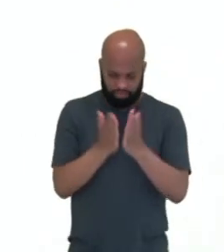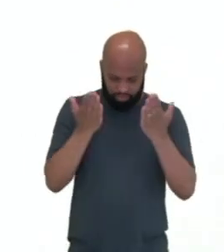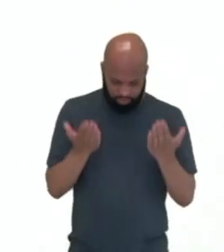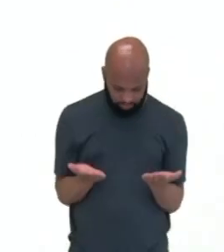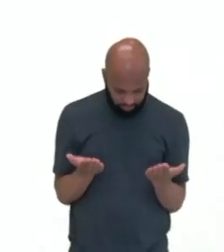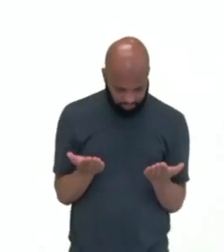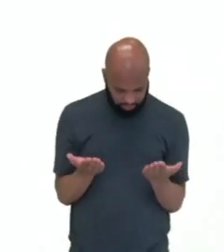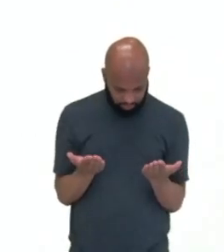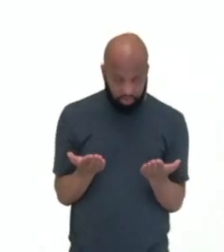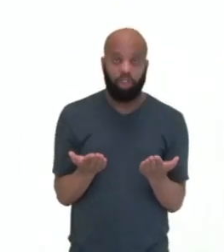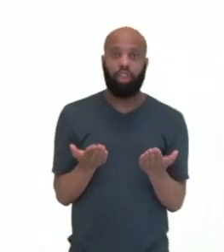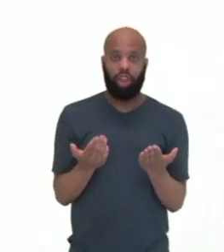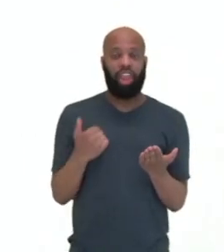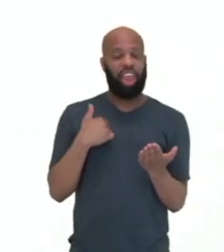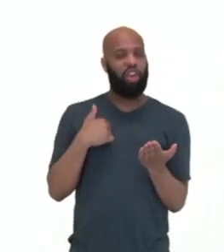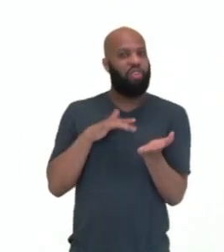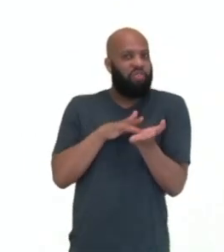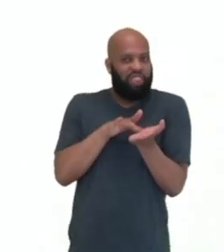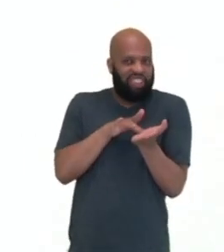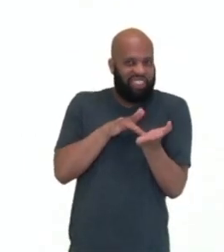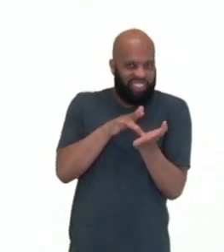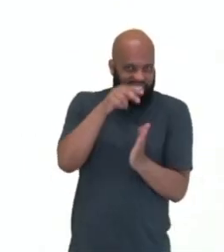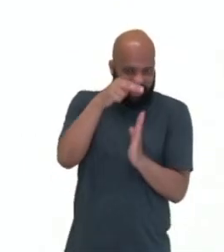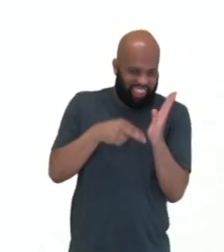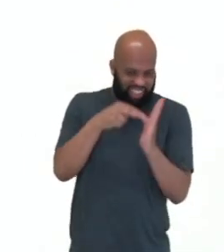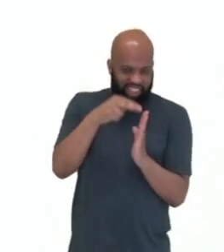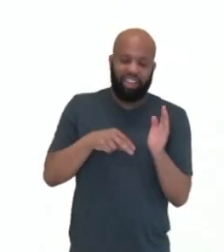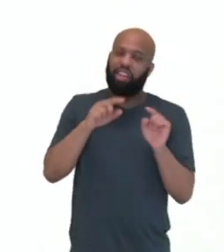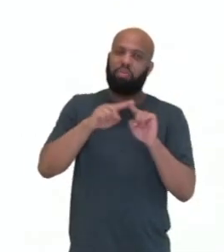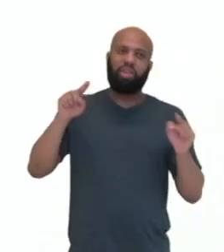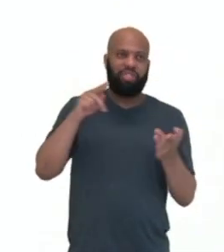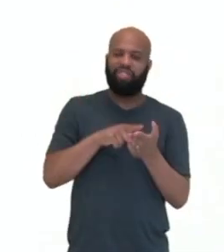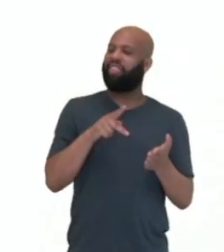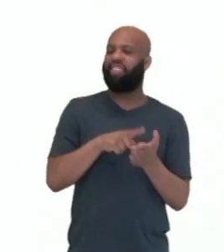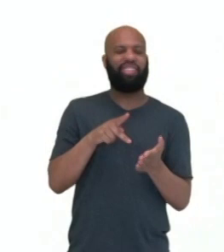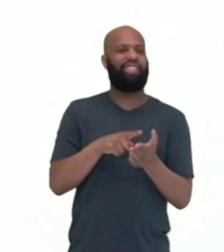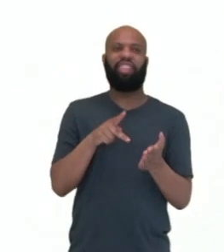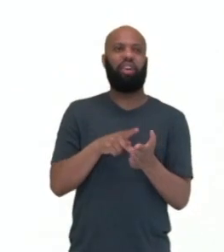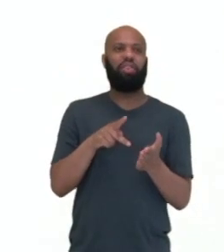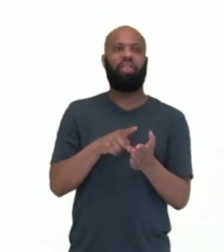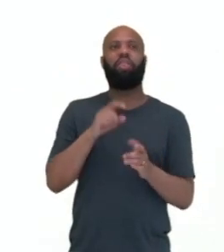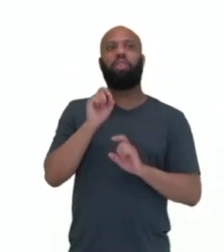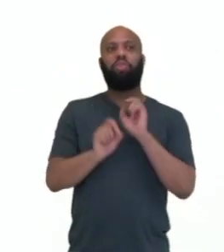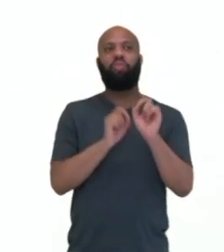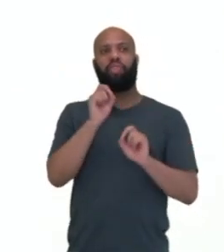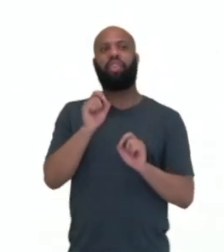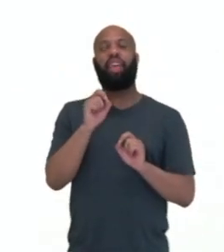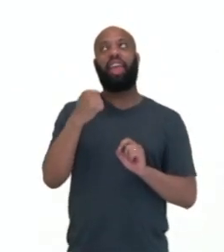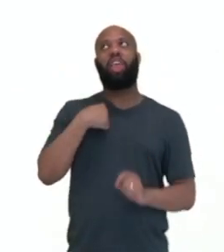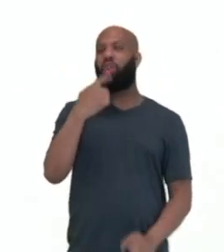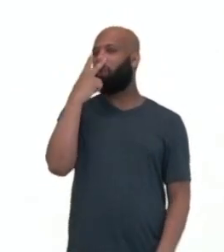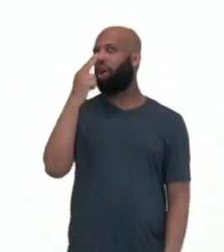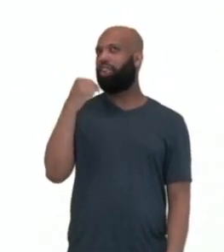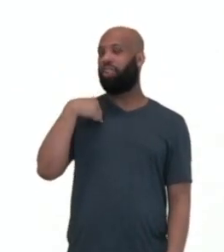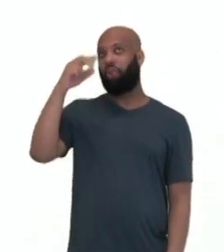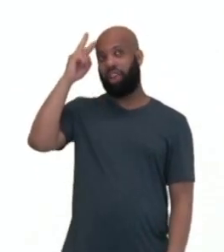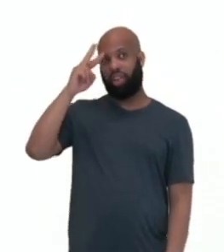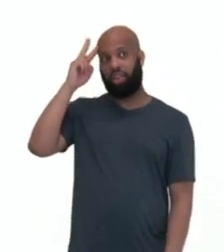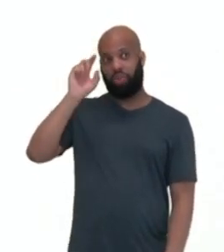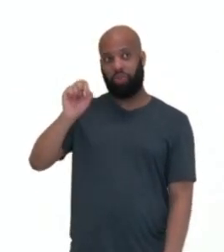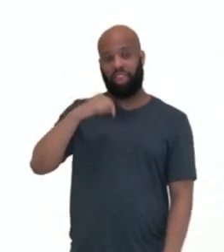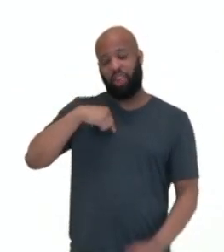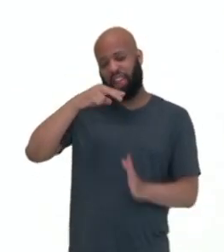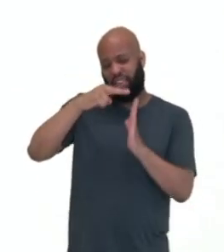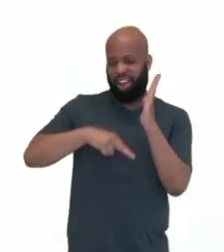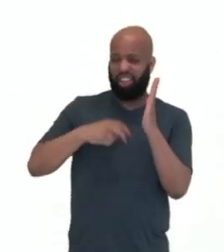colo, fingindo que estava lendo e, na verdade, se não me trai a vã memória, de certa forma